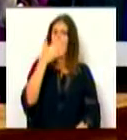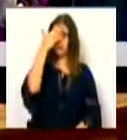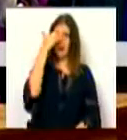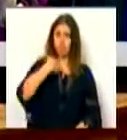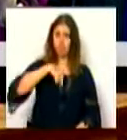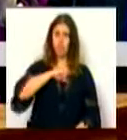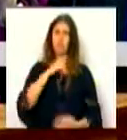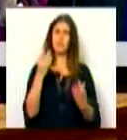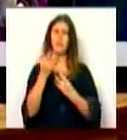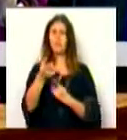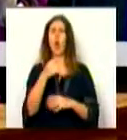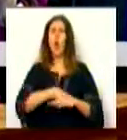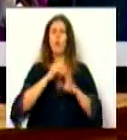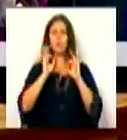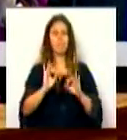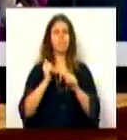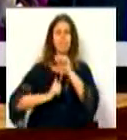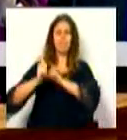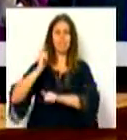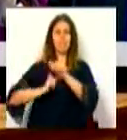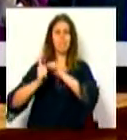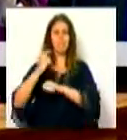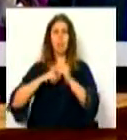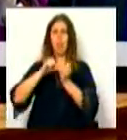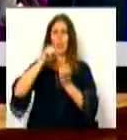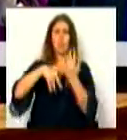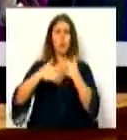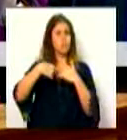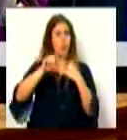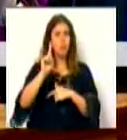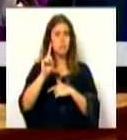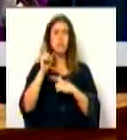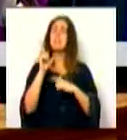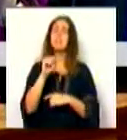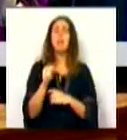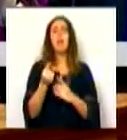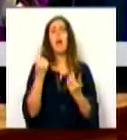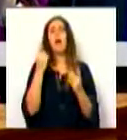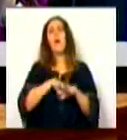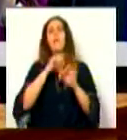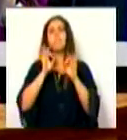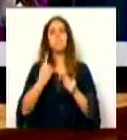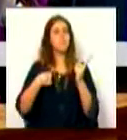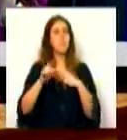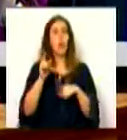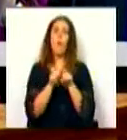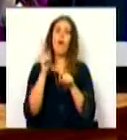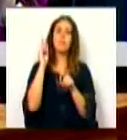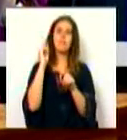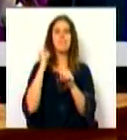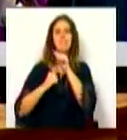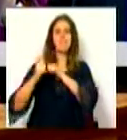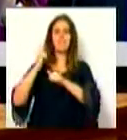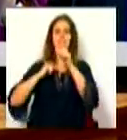entendimento, não é hora para voltar atrás na descentralização e também não é hora para voltar atrás